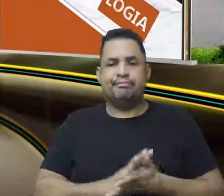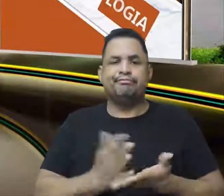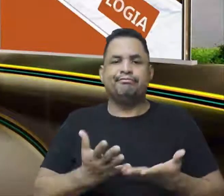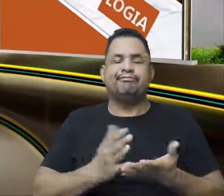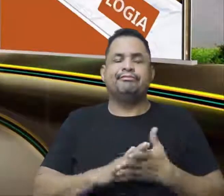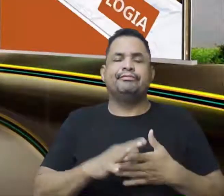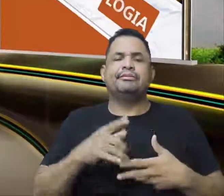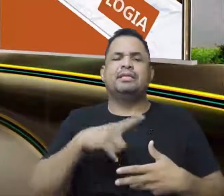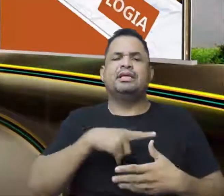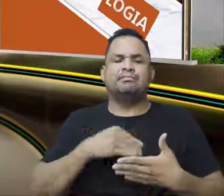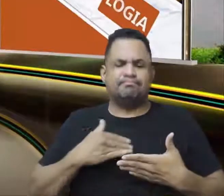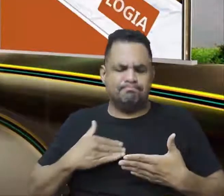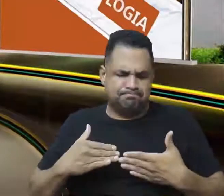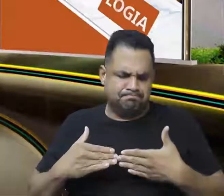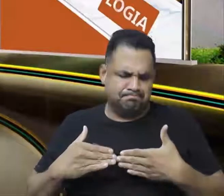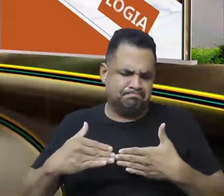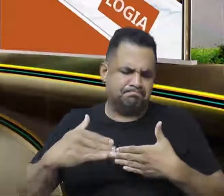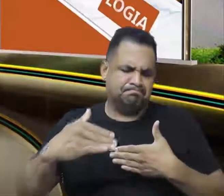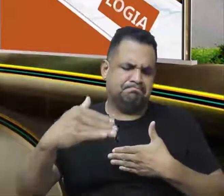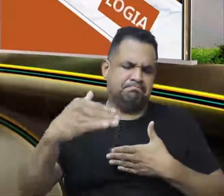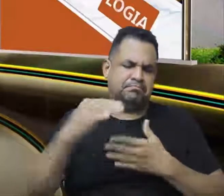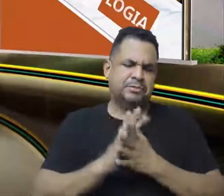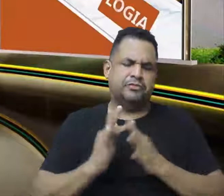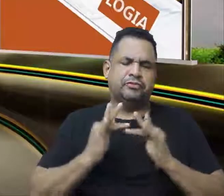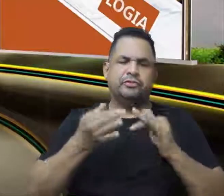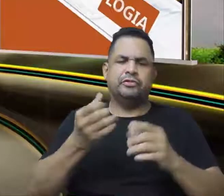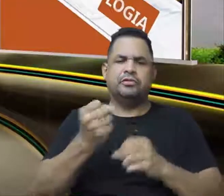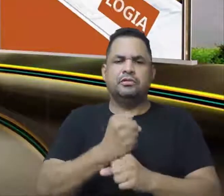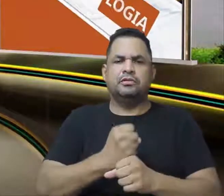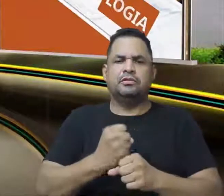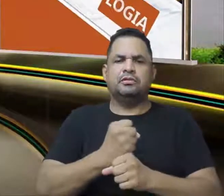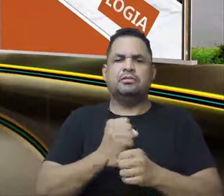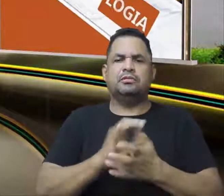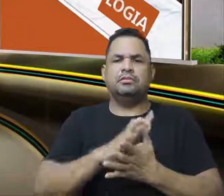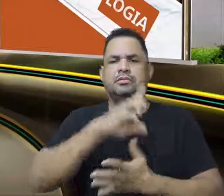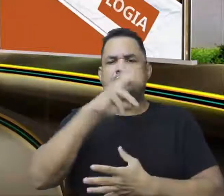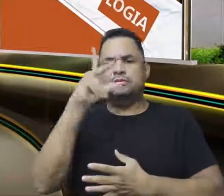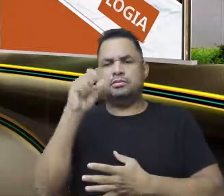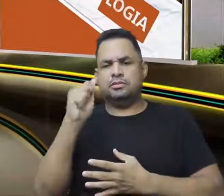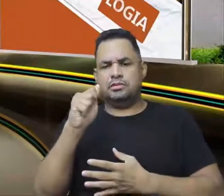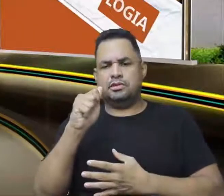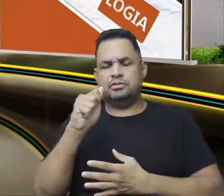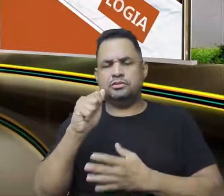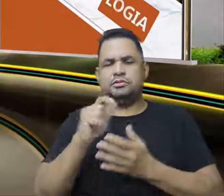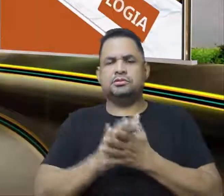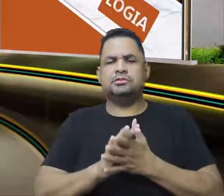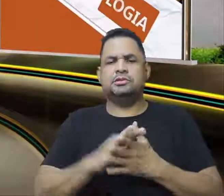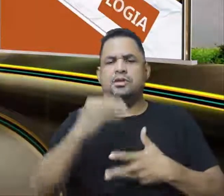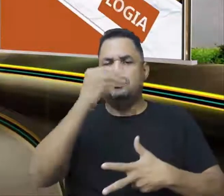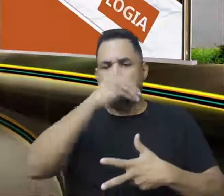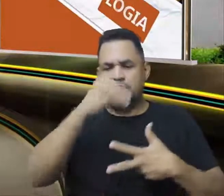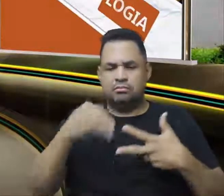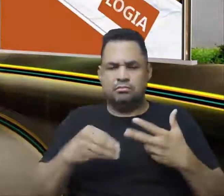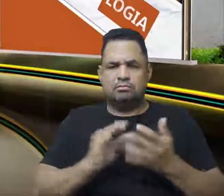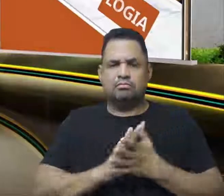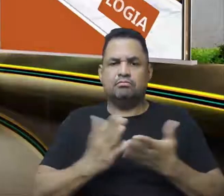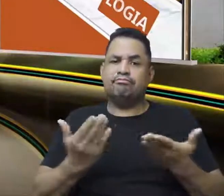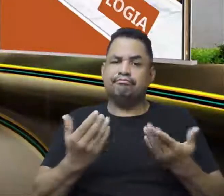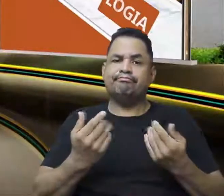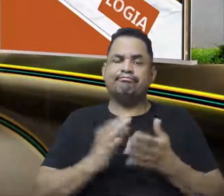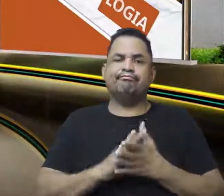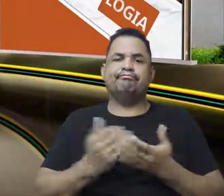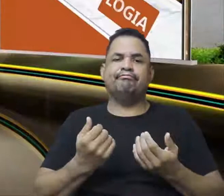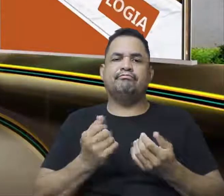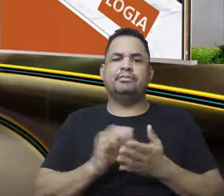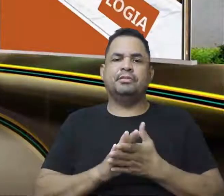a gente ainda tem muito tempo até o final do ano até o a data e do do exame Então dá tempo de